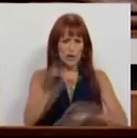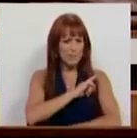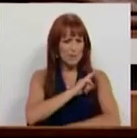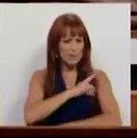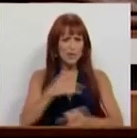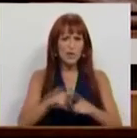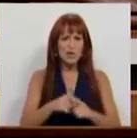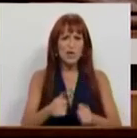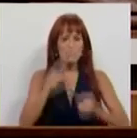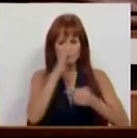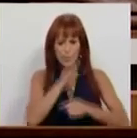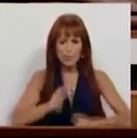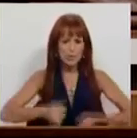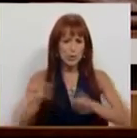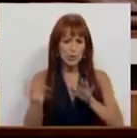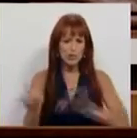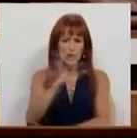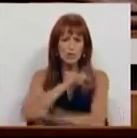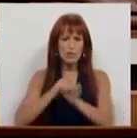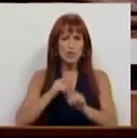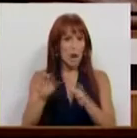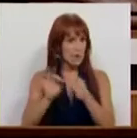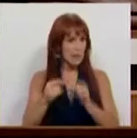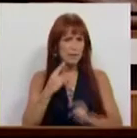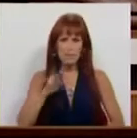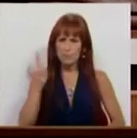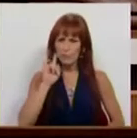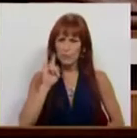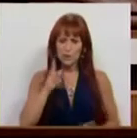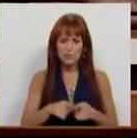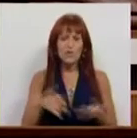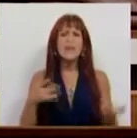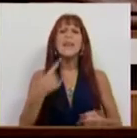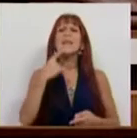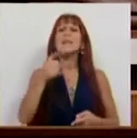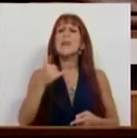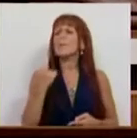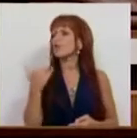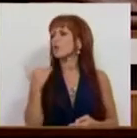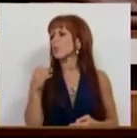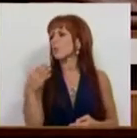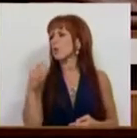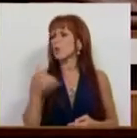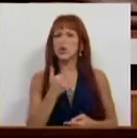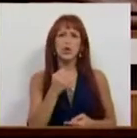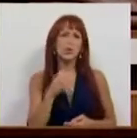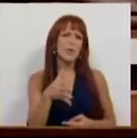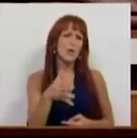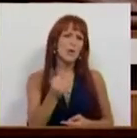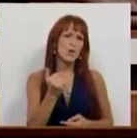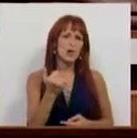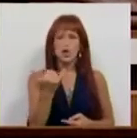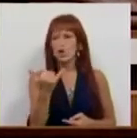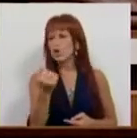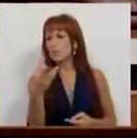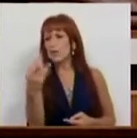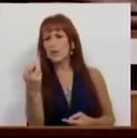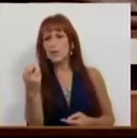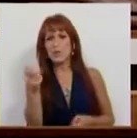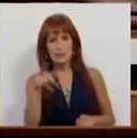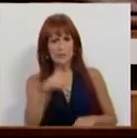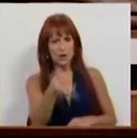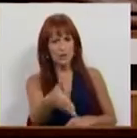privado, a boa execução dos fundos comunitários é um aspecto fundamental. Dissemo-lo em 2011, em 2012, em 2013